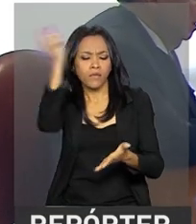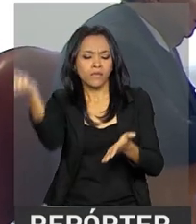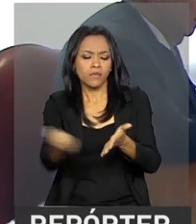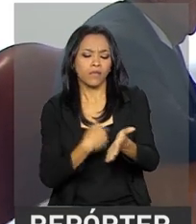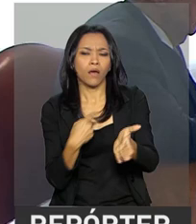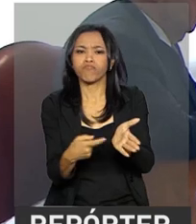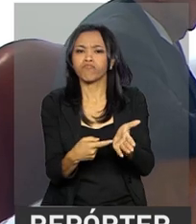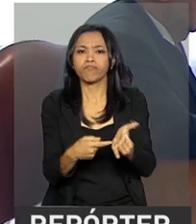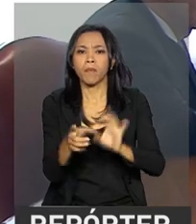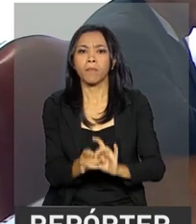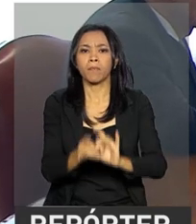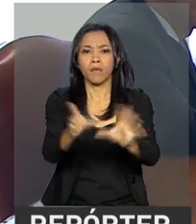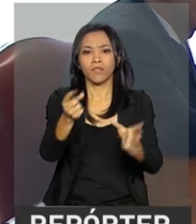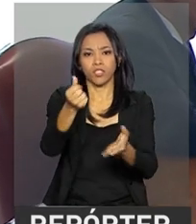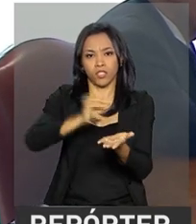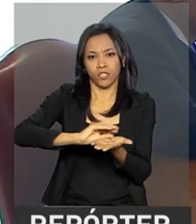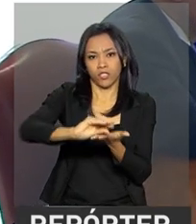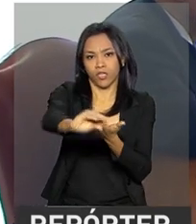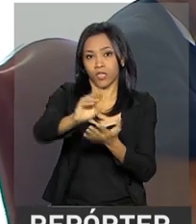um empréstimo de